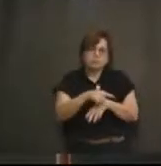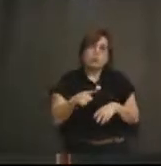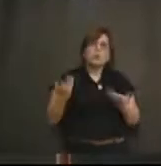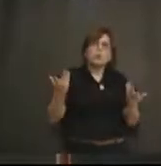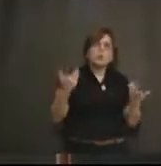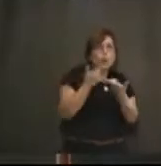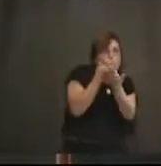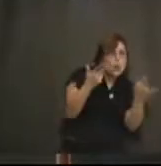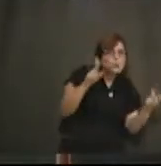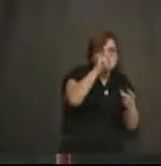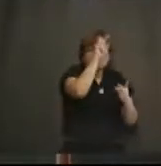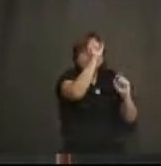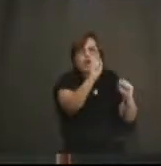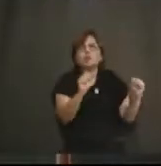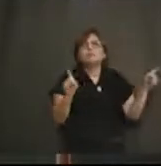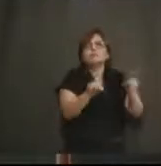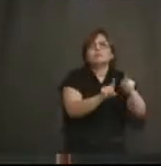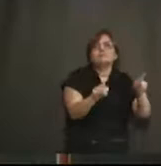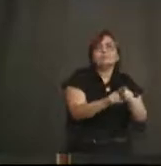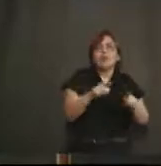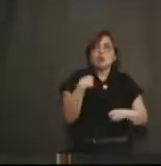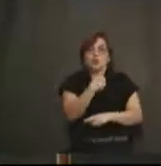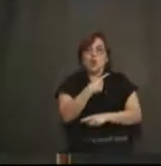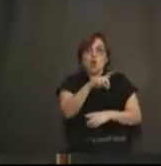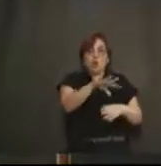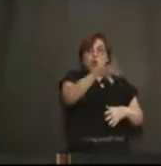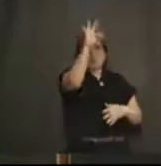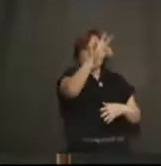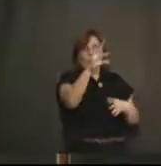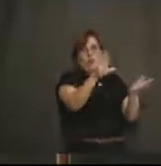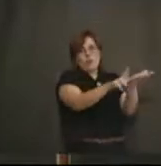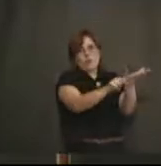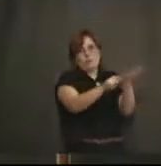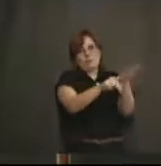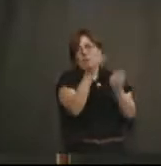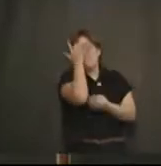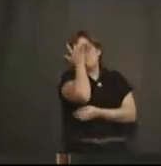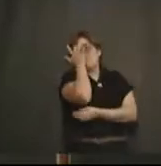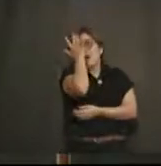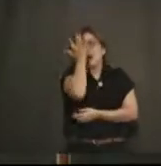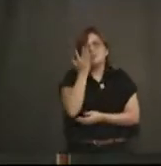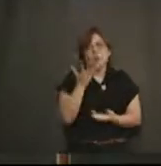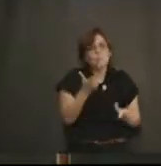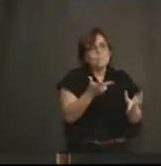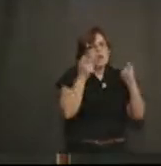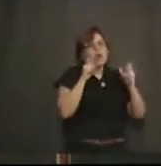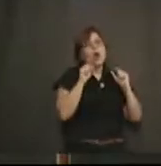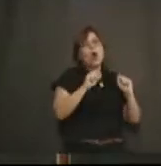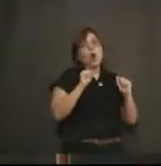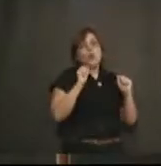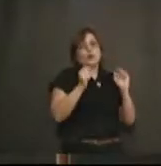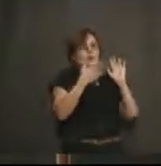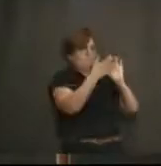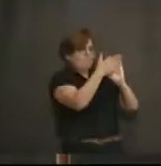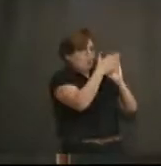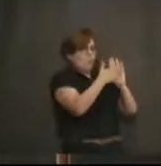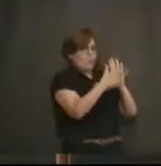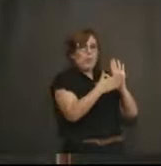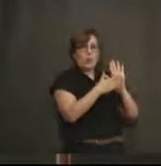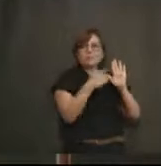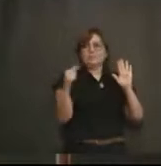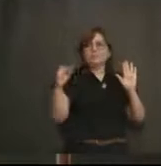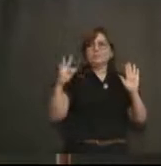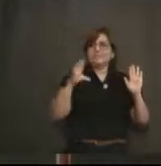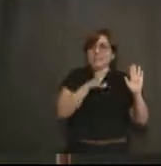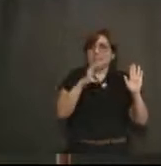favor da escolha. E foi muito fácil, digamos assim, verificar que a proposta tinha todas as condições